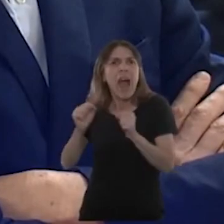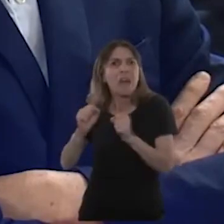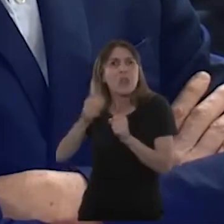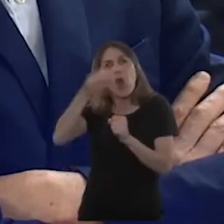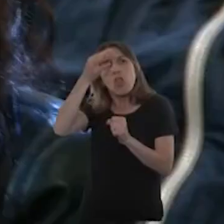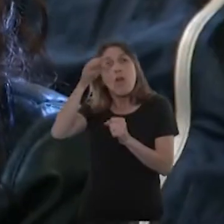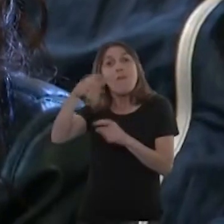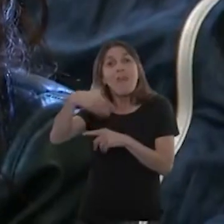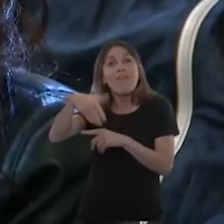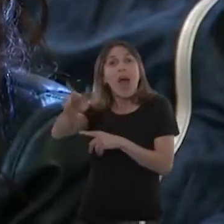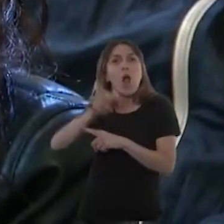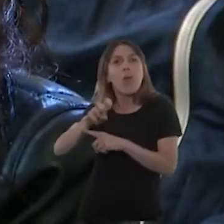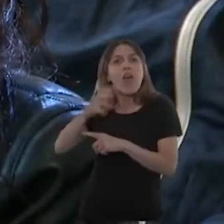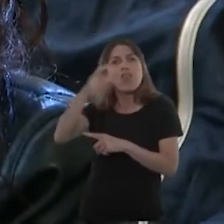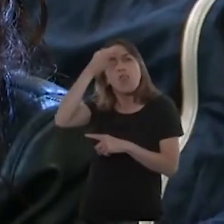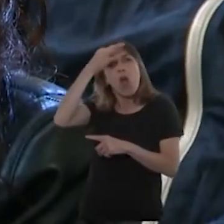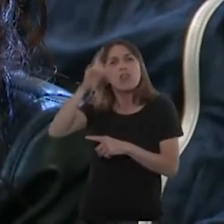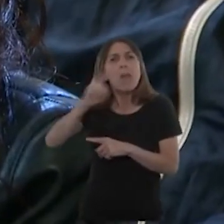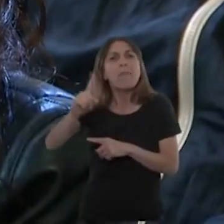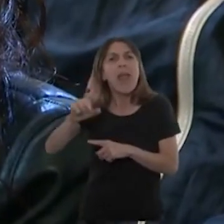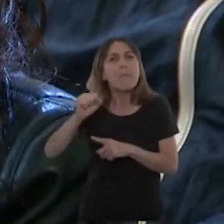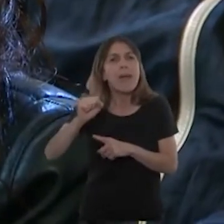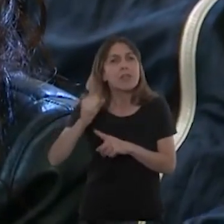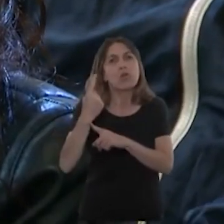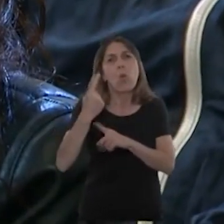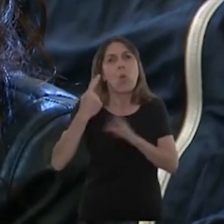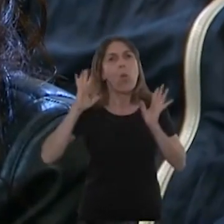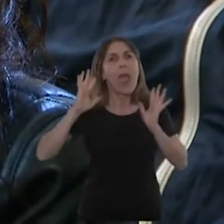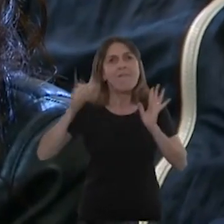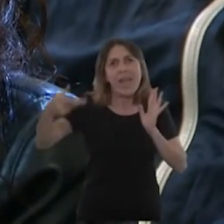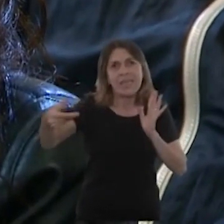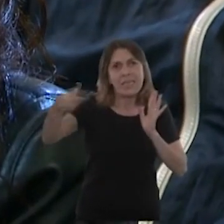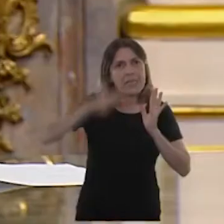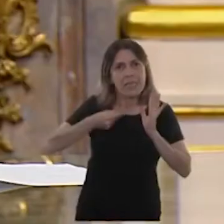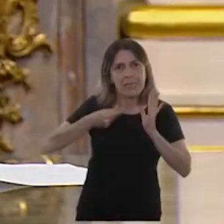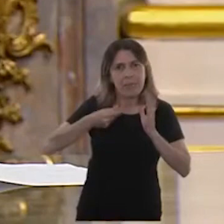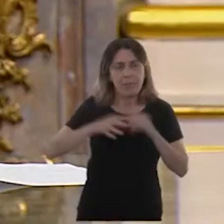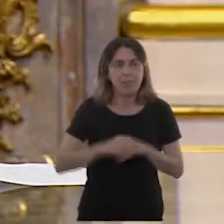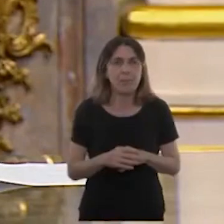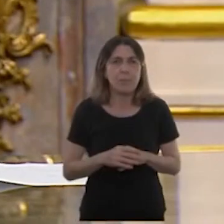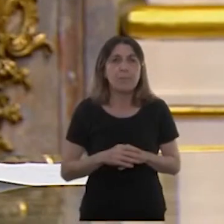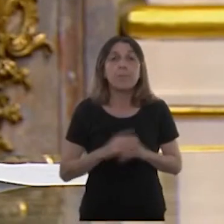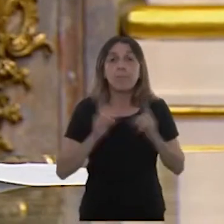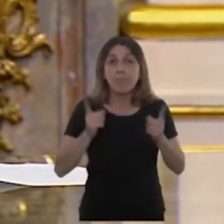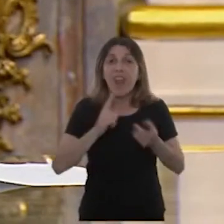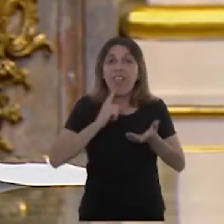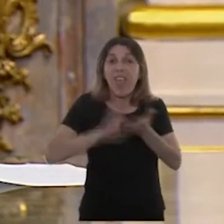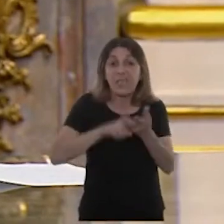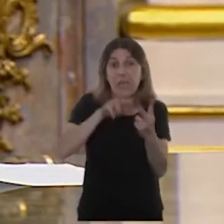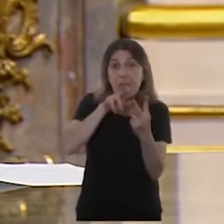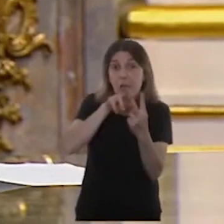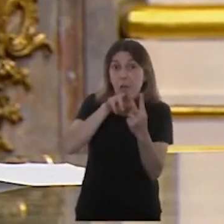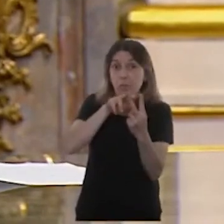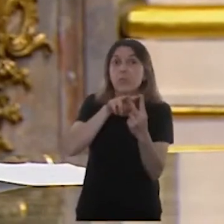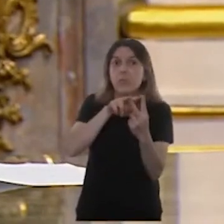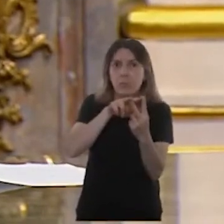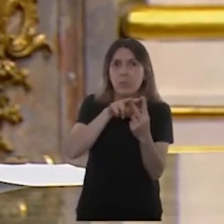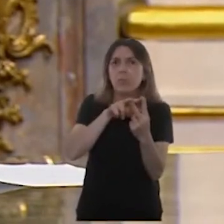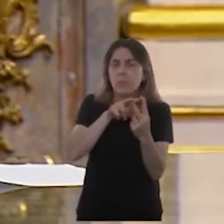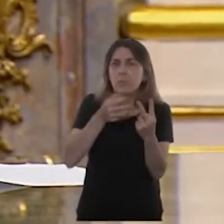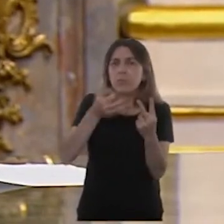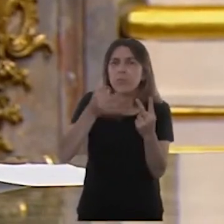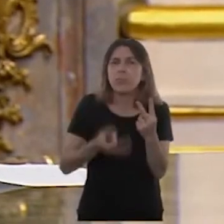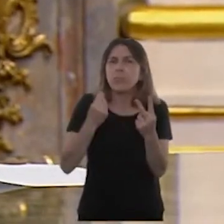uma medida emergencial no contexto de alta da inflação. Um bônus de pagamento único será outorgado a trabalhadores